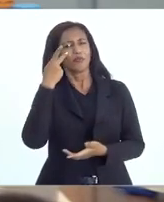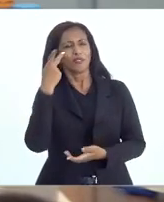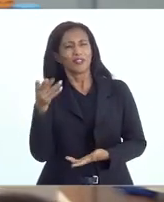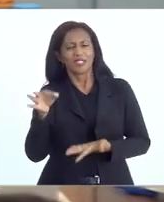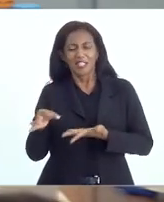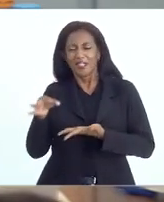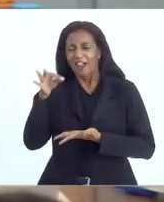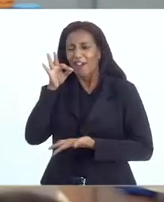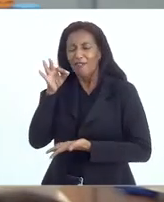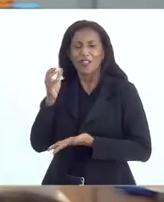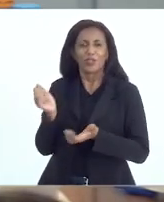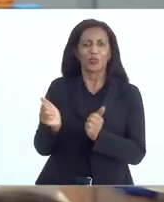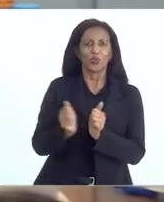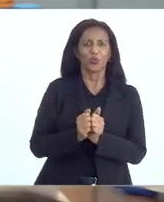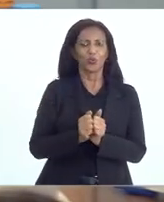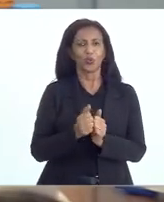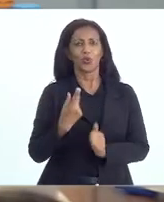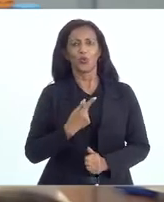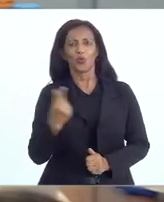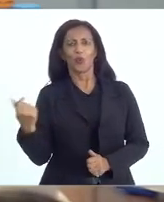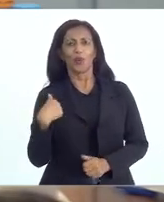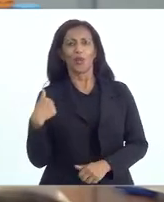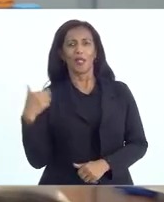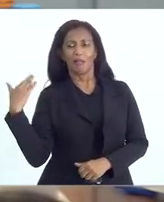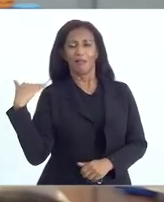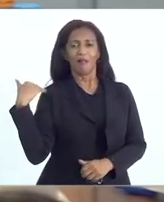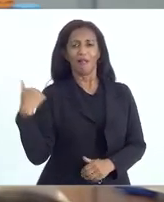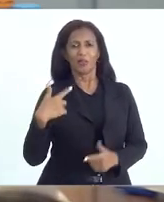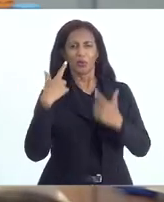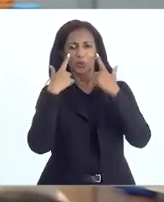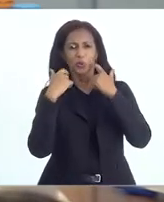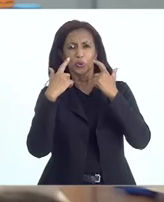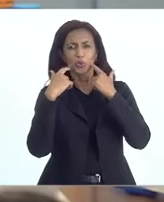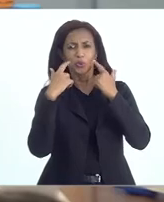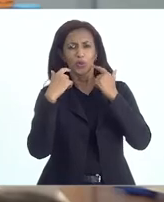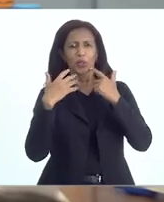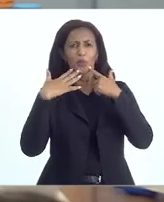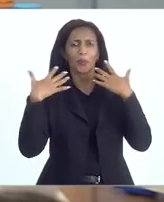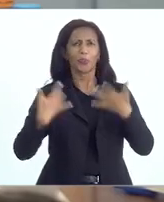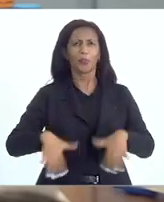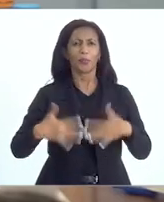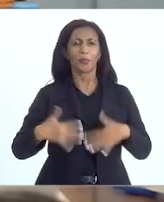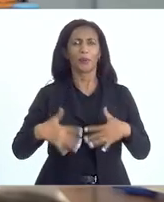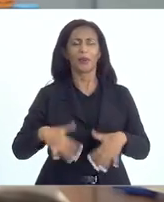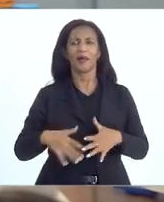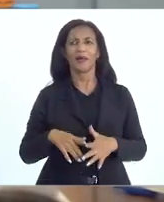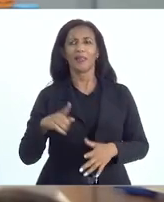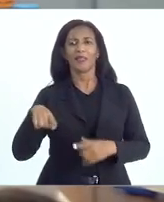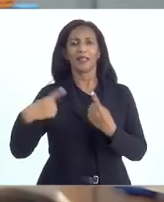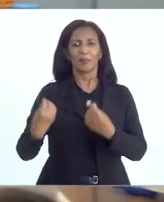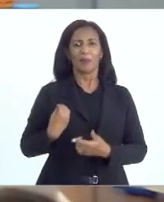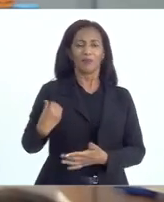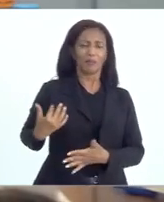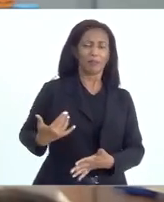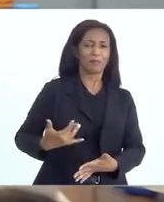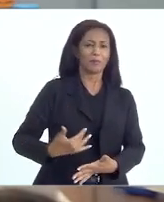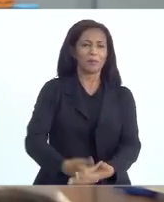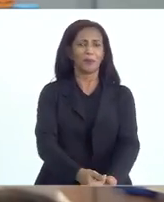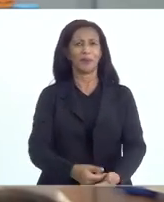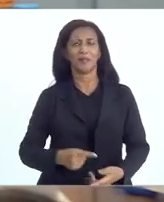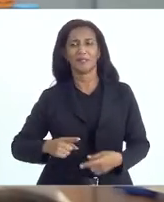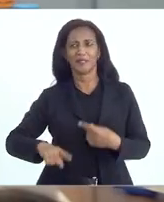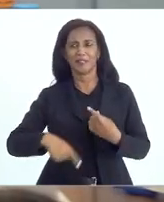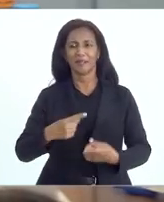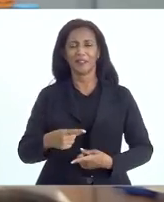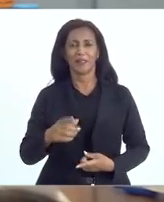tomar cafezinho lá Coronel Belchior eu tô indo embora ele me para chorando aos prantos desesperado depois do martírio de uma vida inteira e